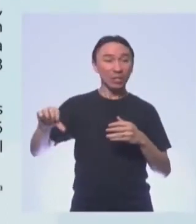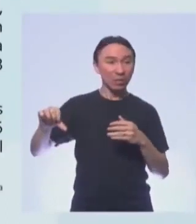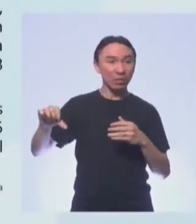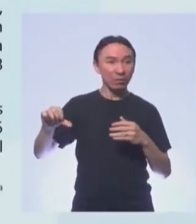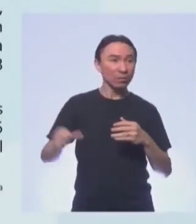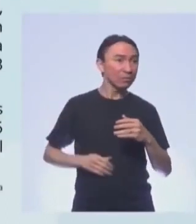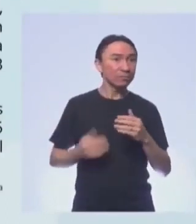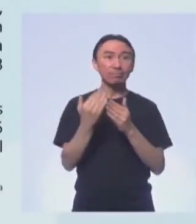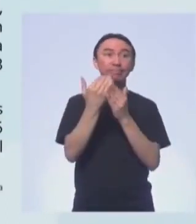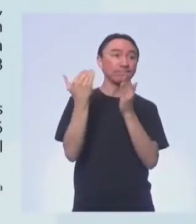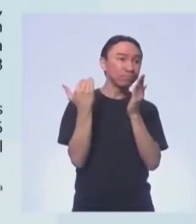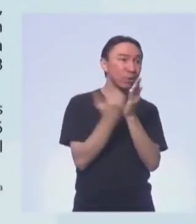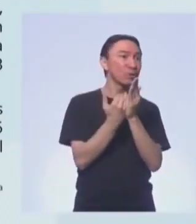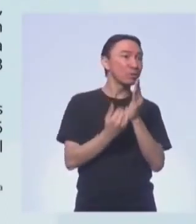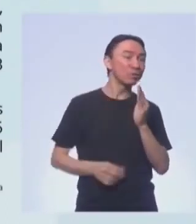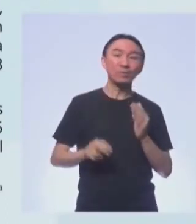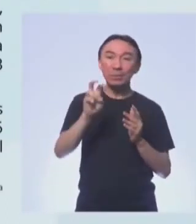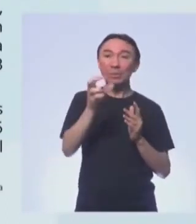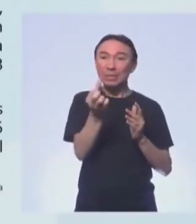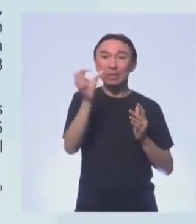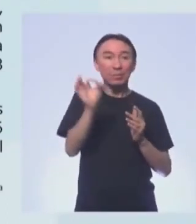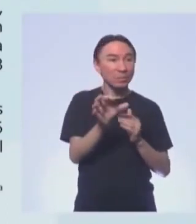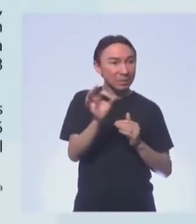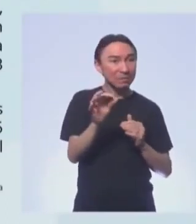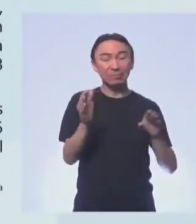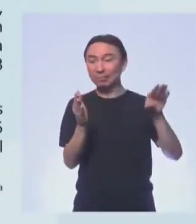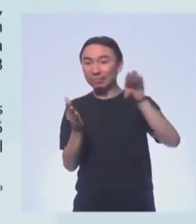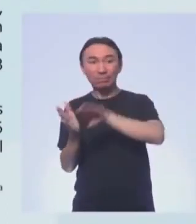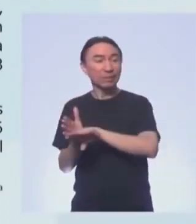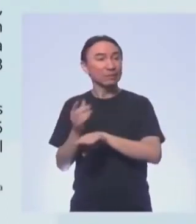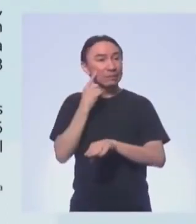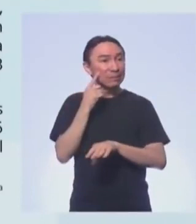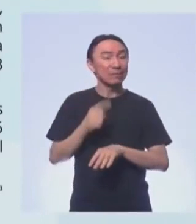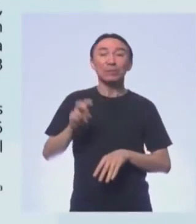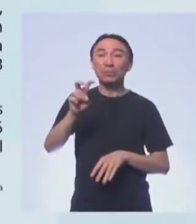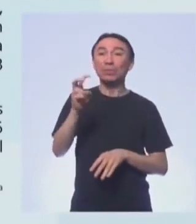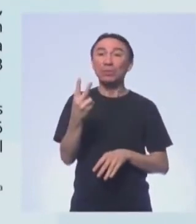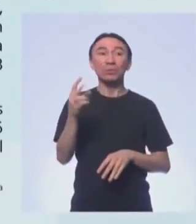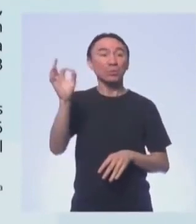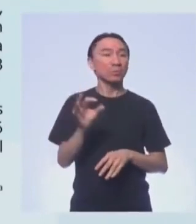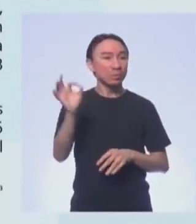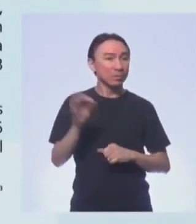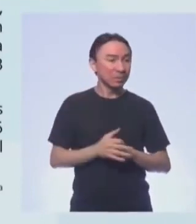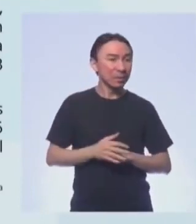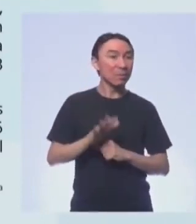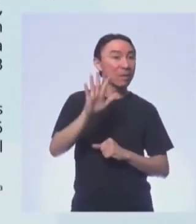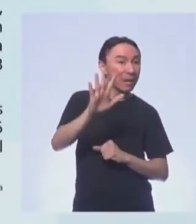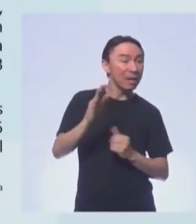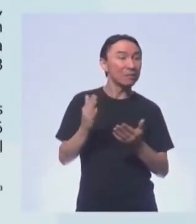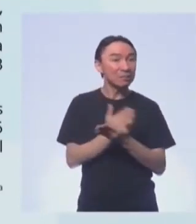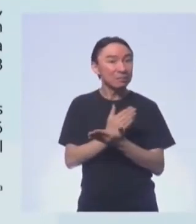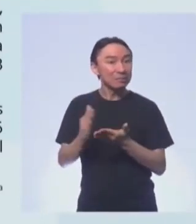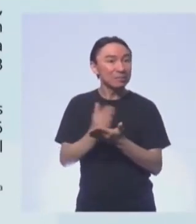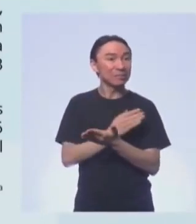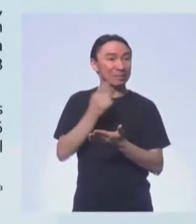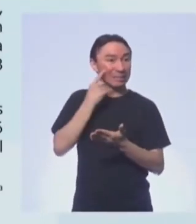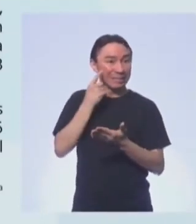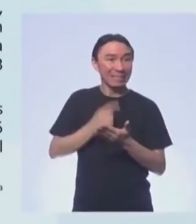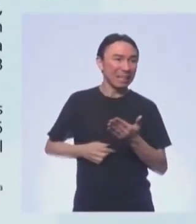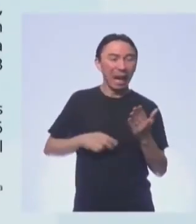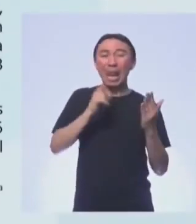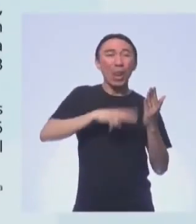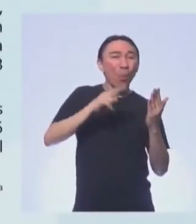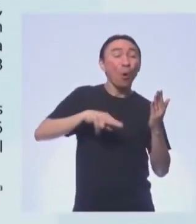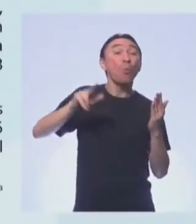52%. Já os não leitores, ou seja, brasileiros com mais de 5 anos que não leram nenhum livro, nem mesmo em parte, nos últimos 3